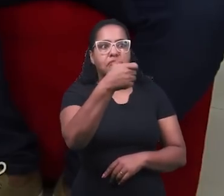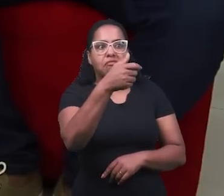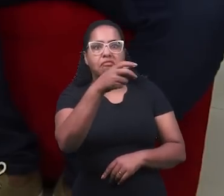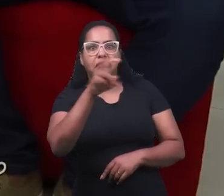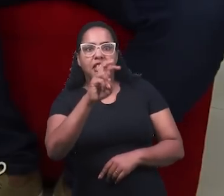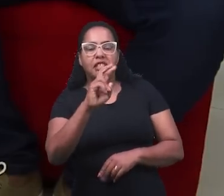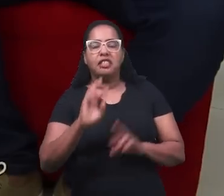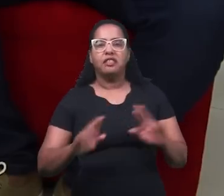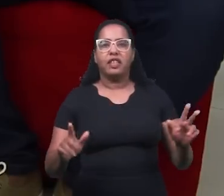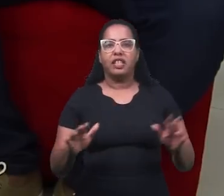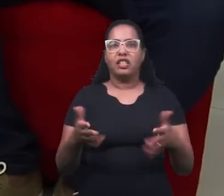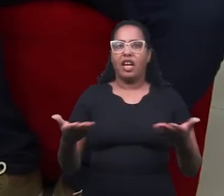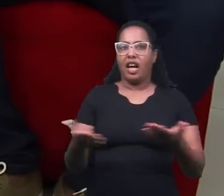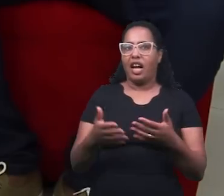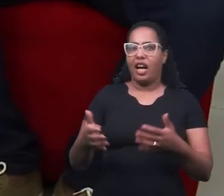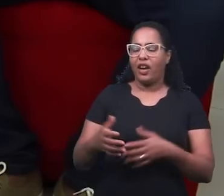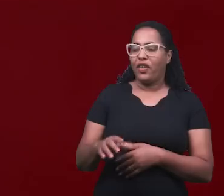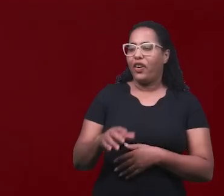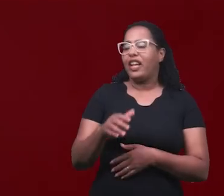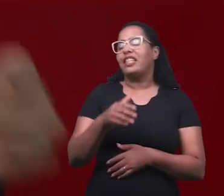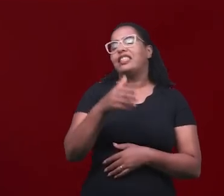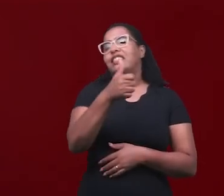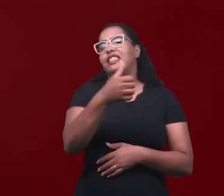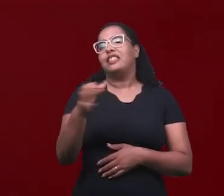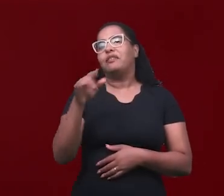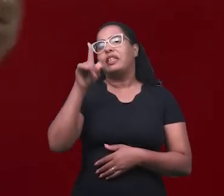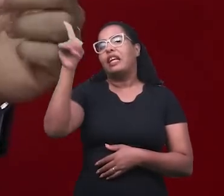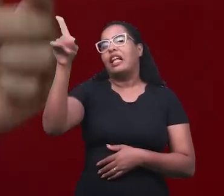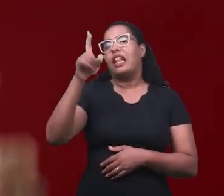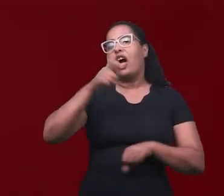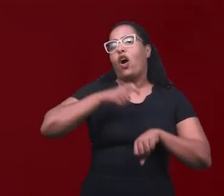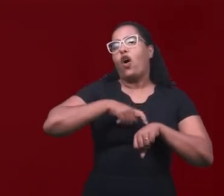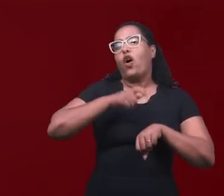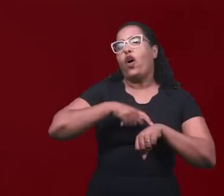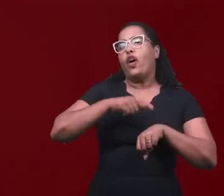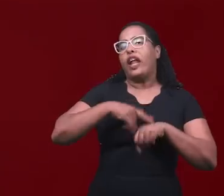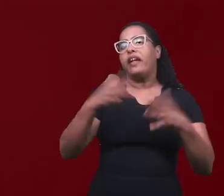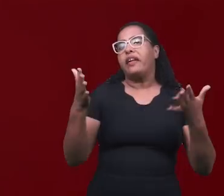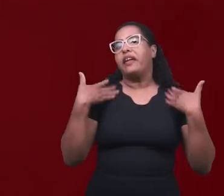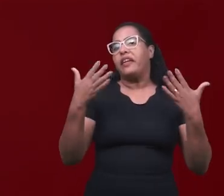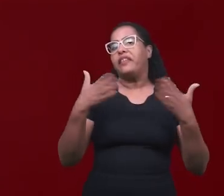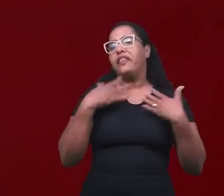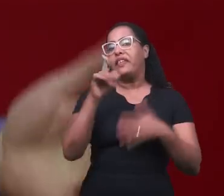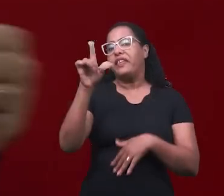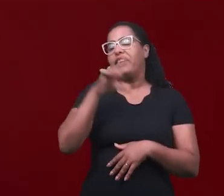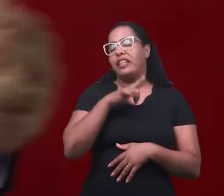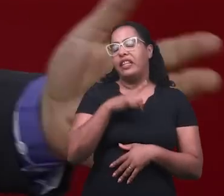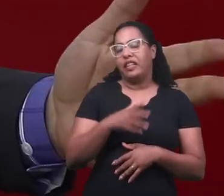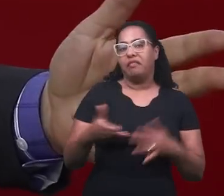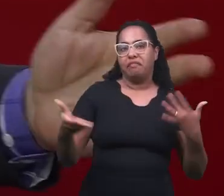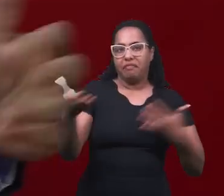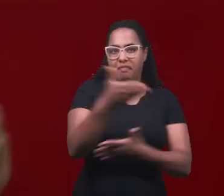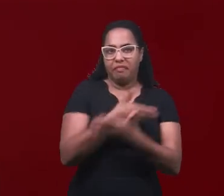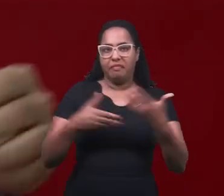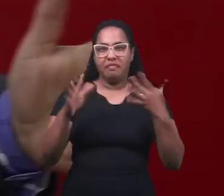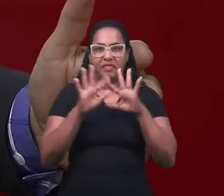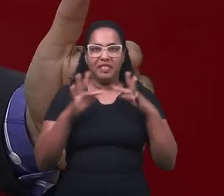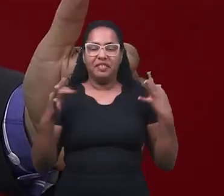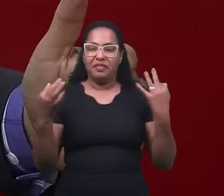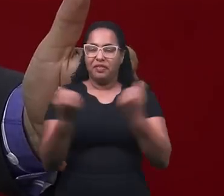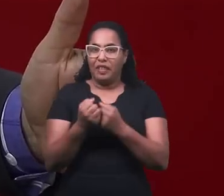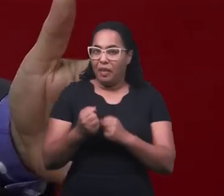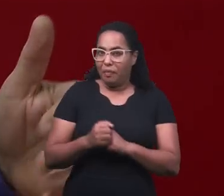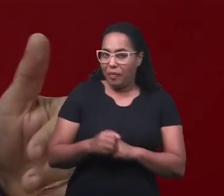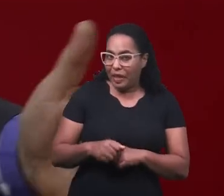de Nós estamos diferença. com 16 agora porque nós estamos no horário de verão. Lá tem horário de verão, estão com 16 horas de diferença. Então, quando precisa interagir com a família aqui, é um negócio